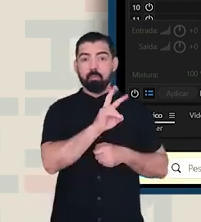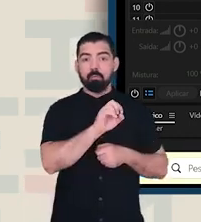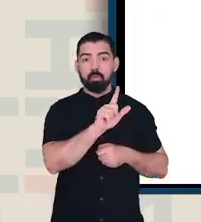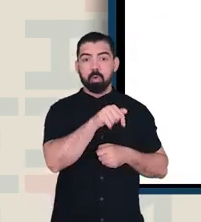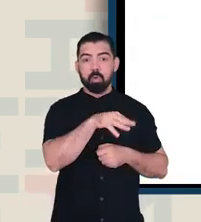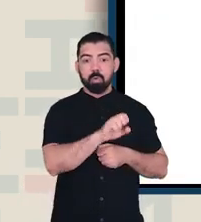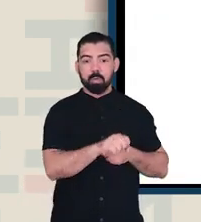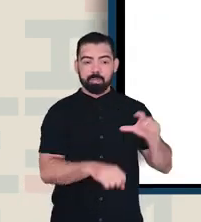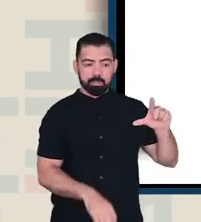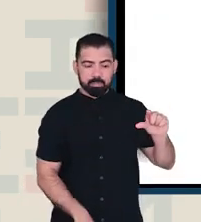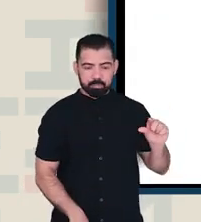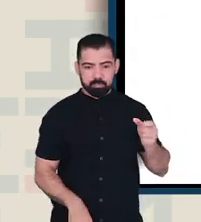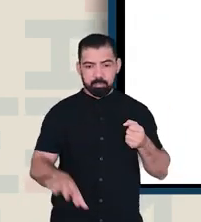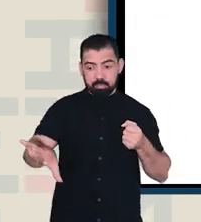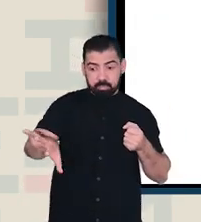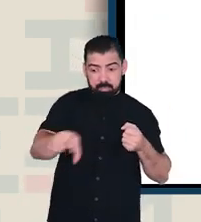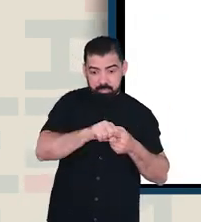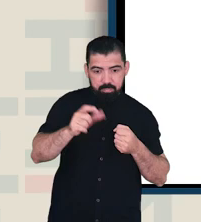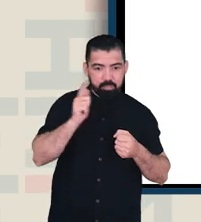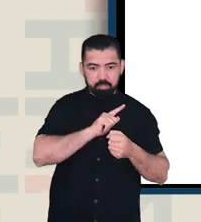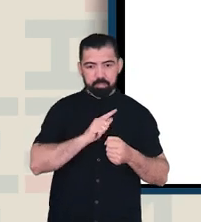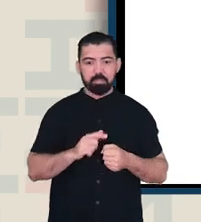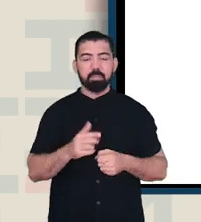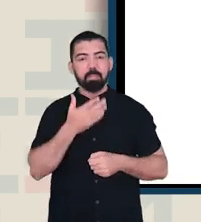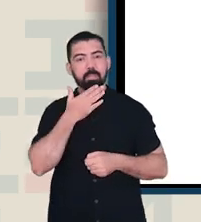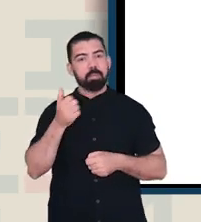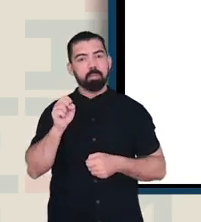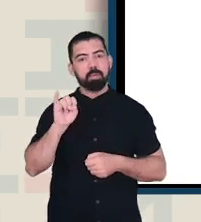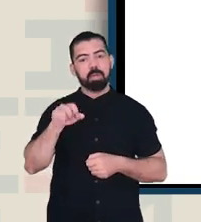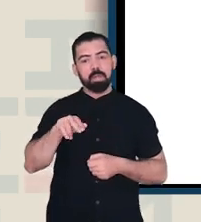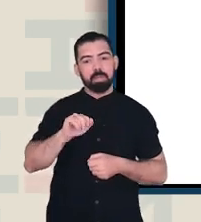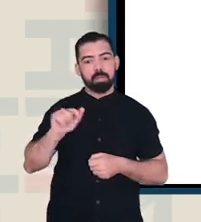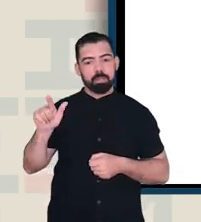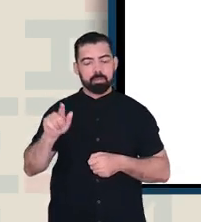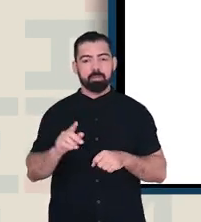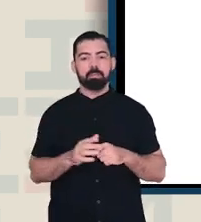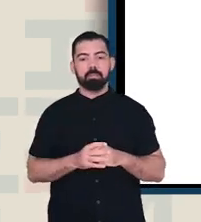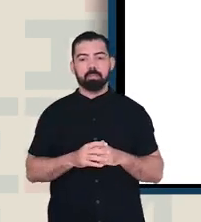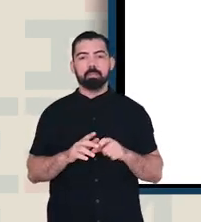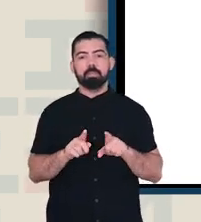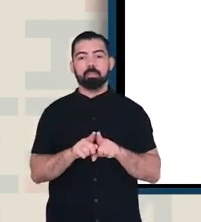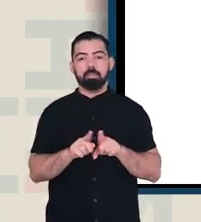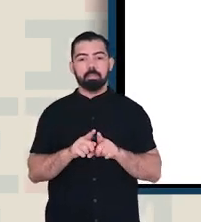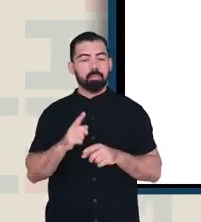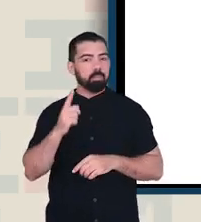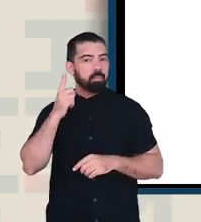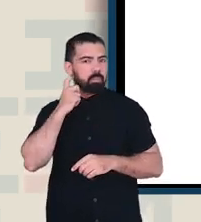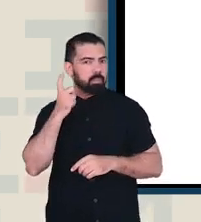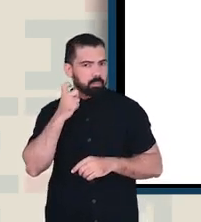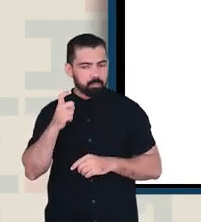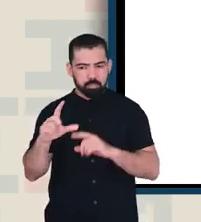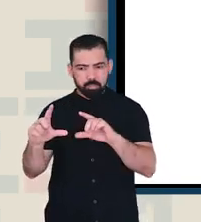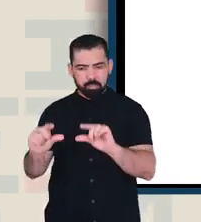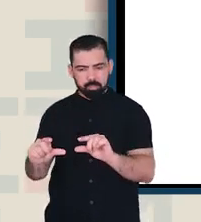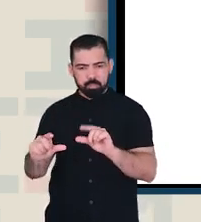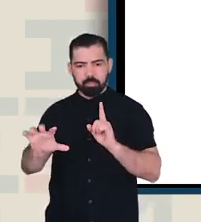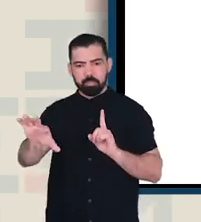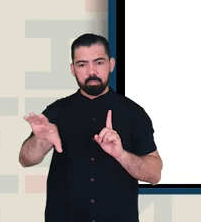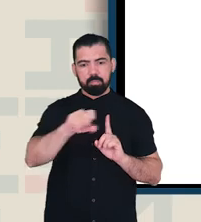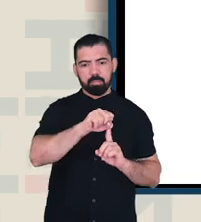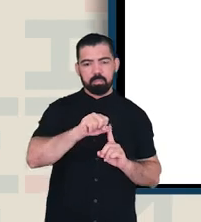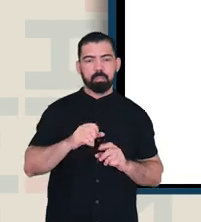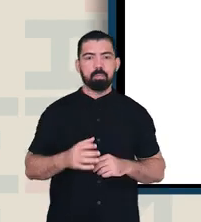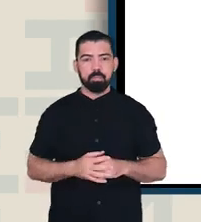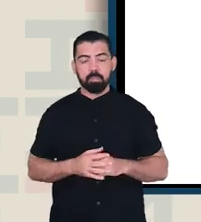permita captar o melhor sinal e a menor quantidade de ruído, pero sem